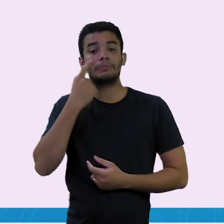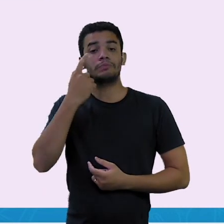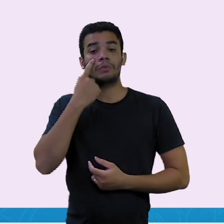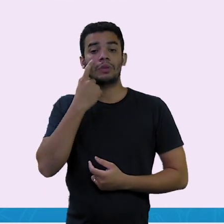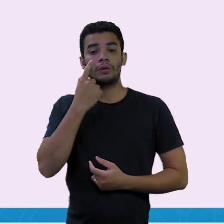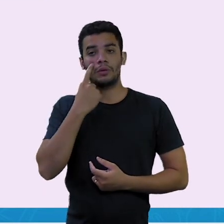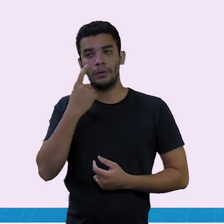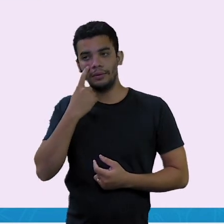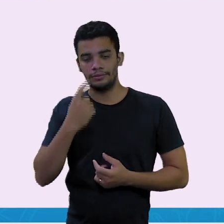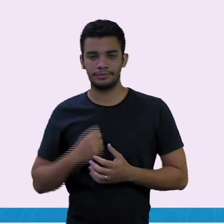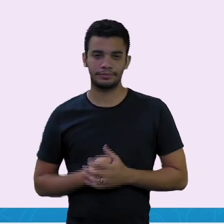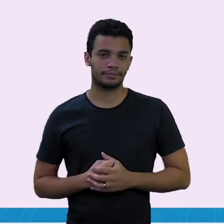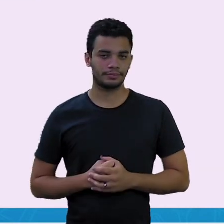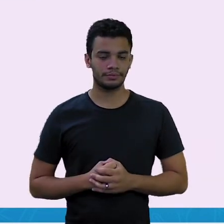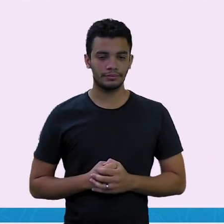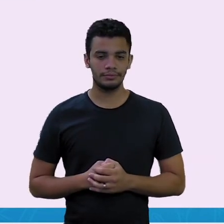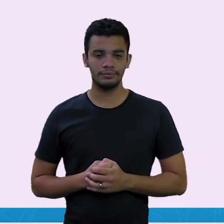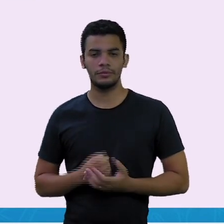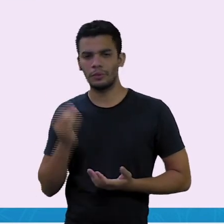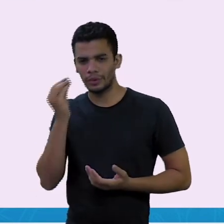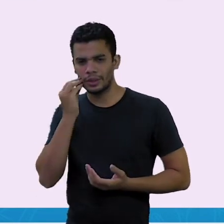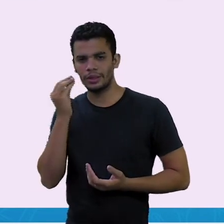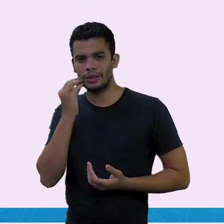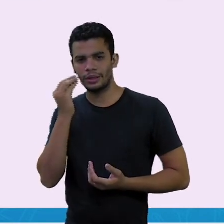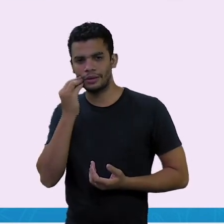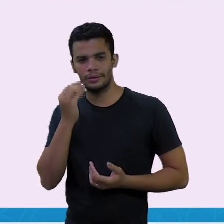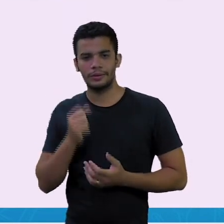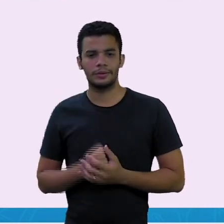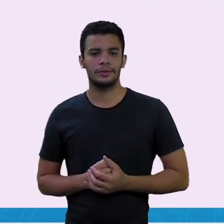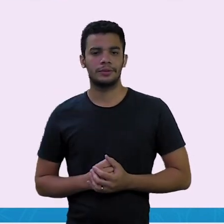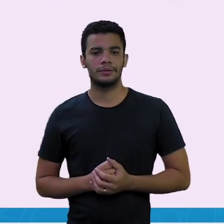algum conteúdo? Vamos tentar?